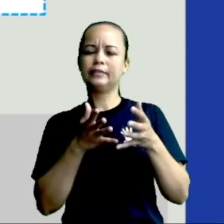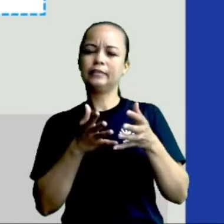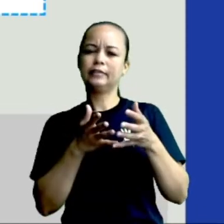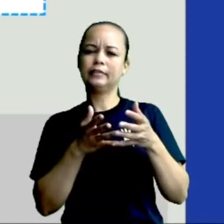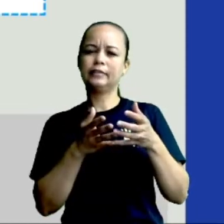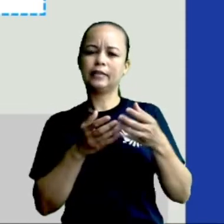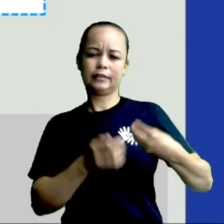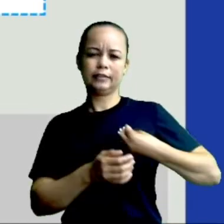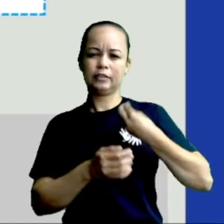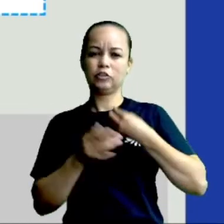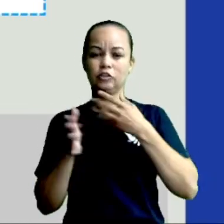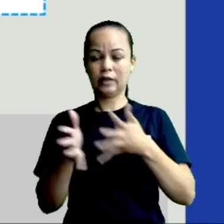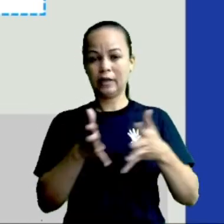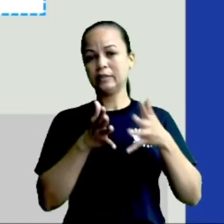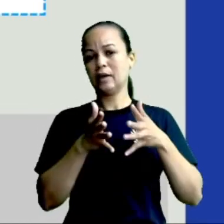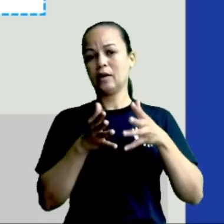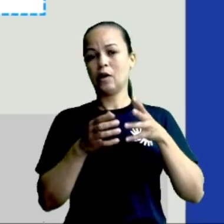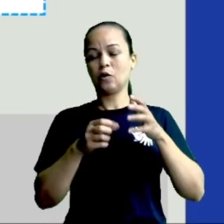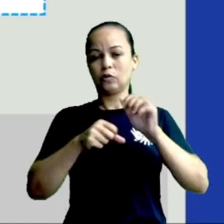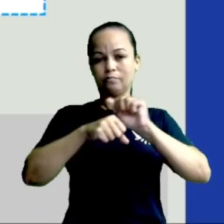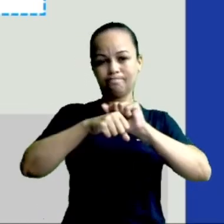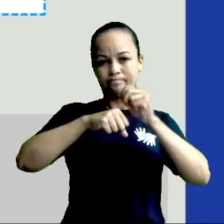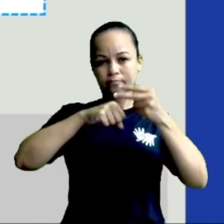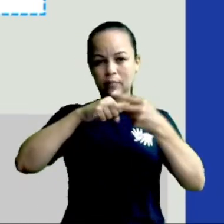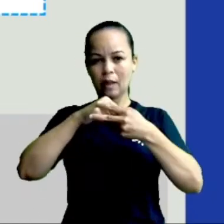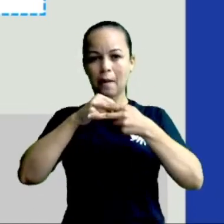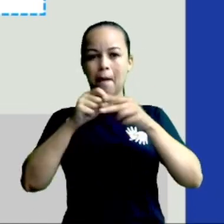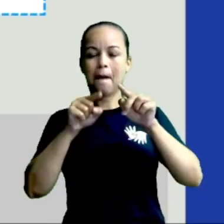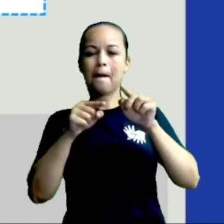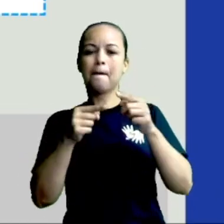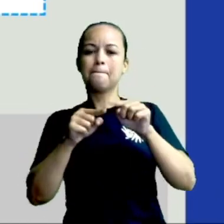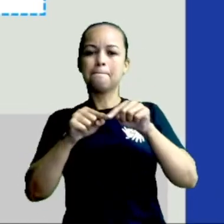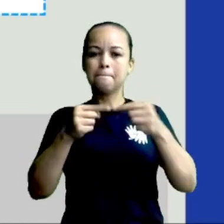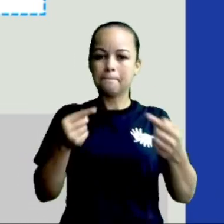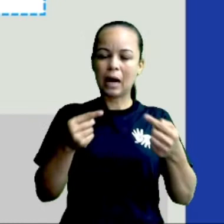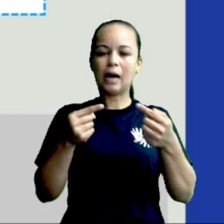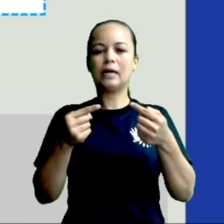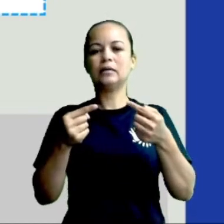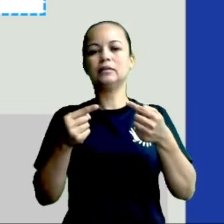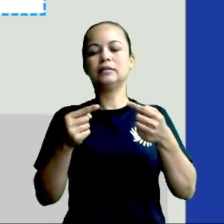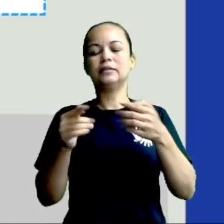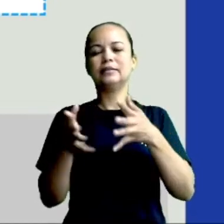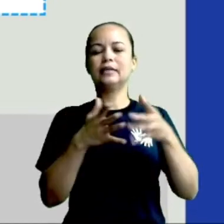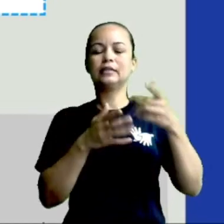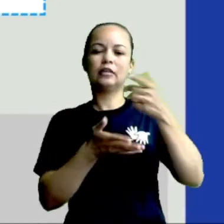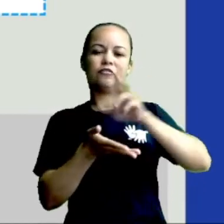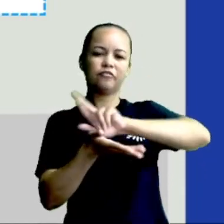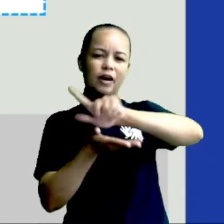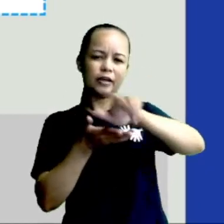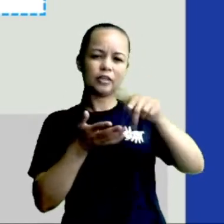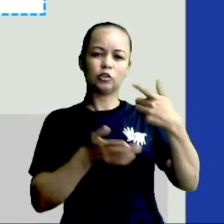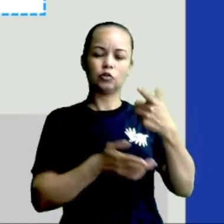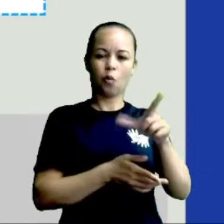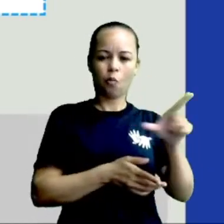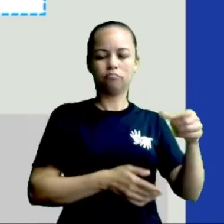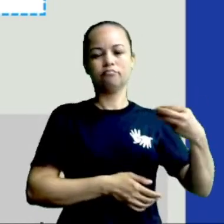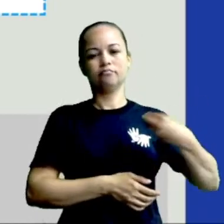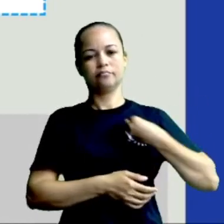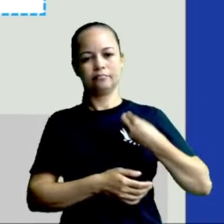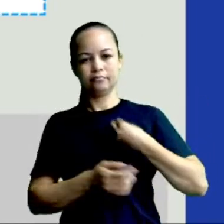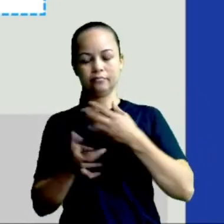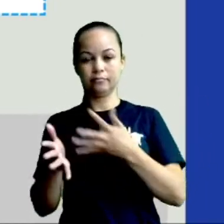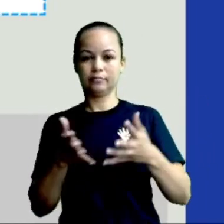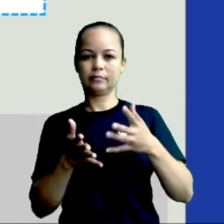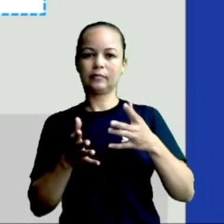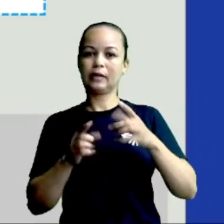ininteligível. Mas quando eu coloco o advérbio mais, eu estou falando que dentre as outras existências, né? Essa aqui